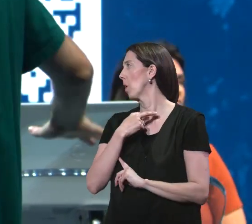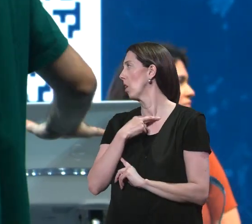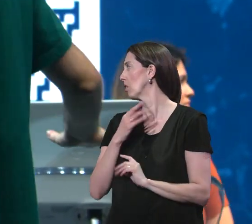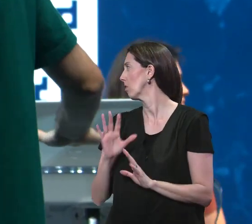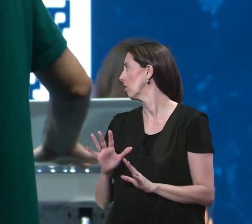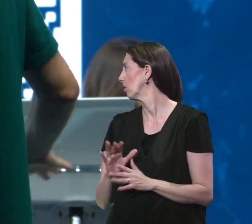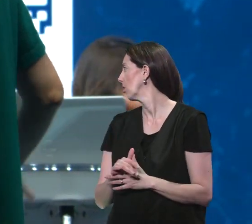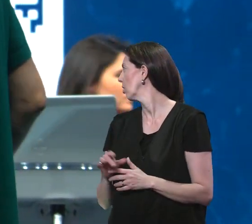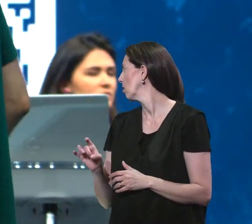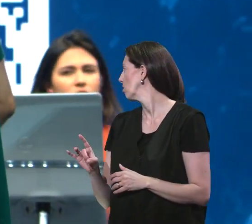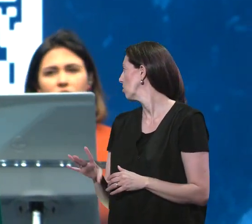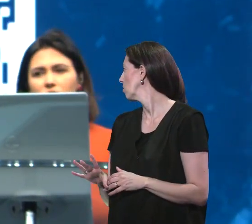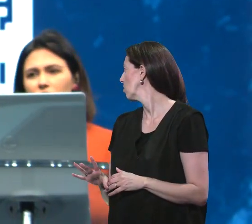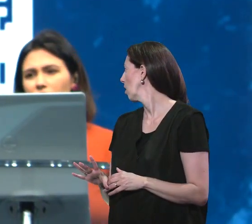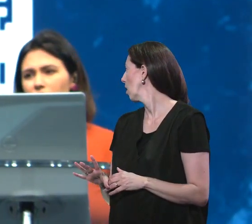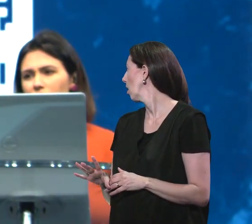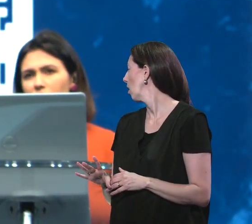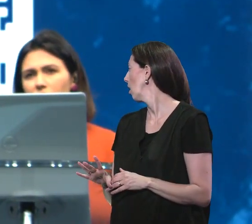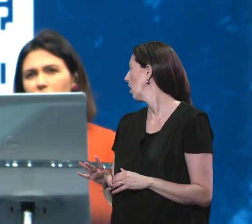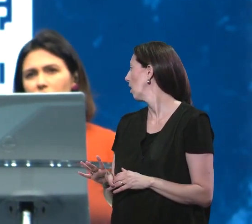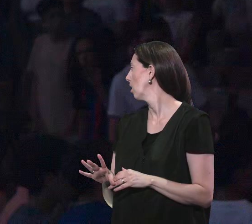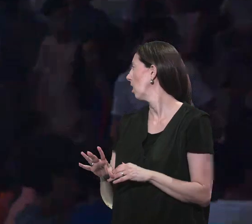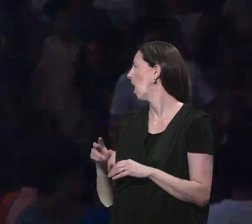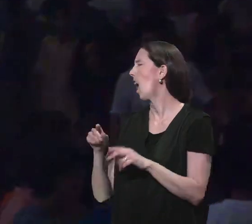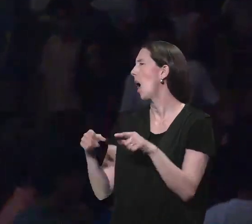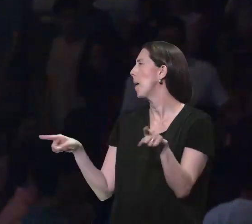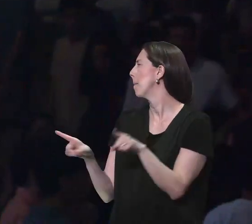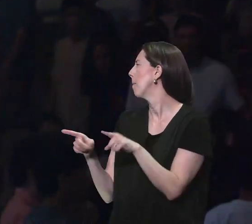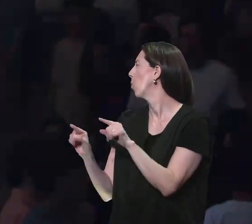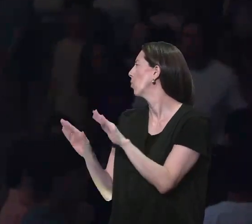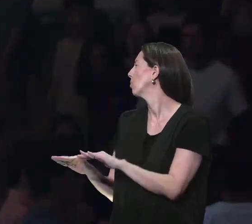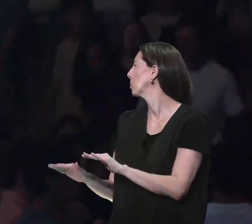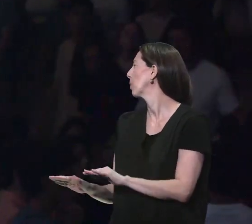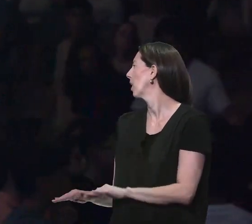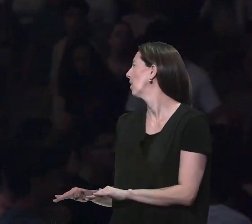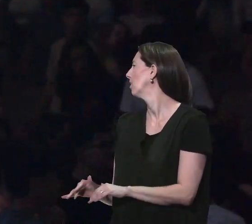só o pad. Isso.